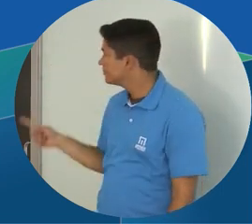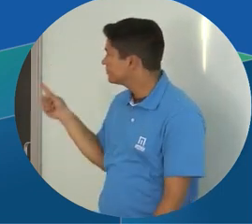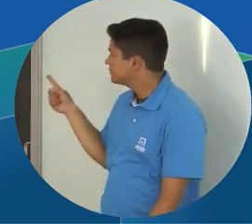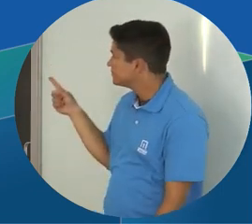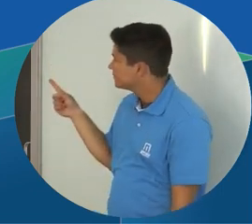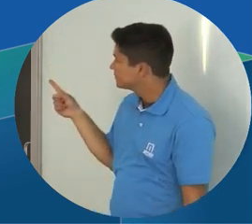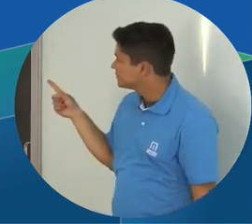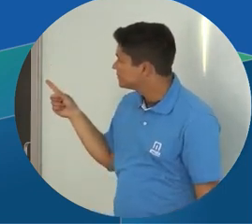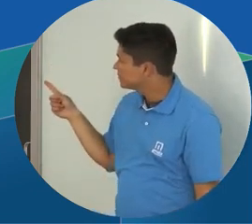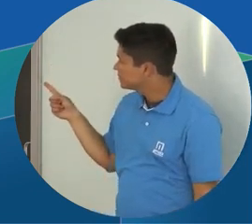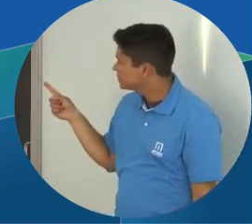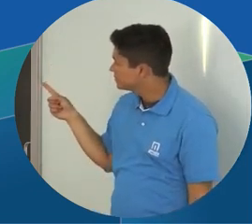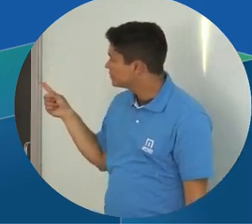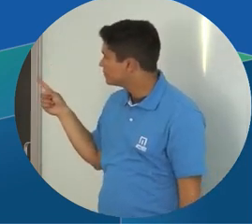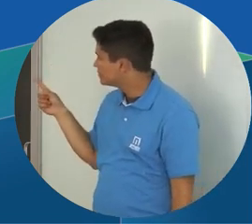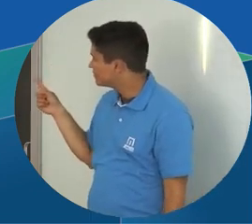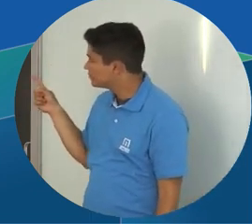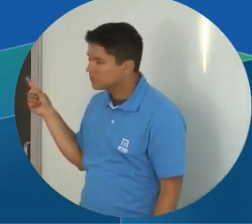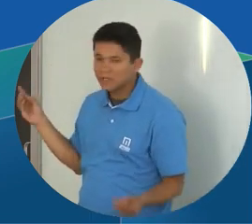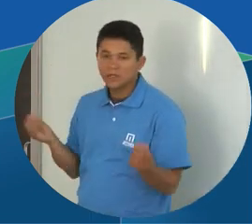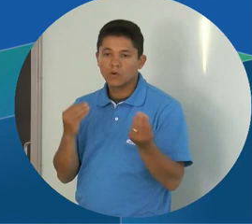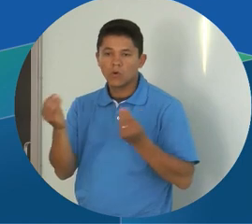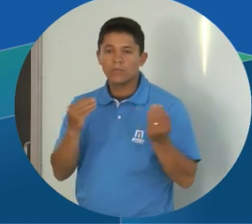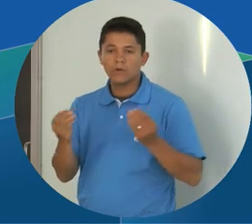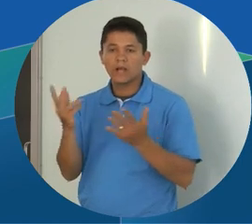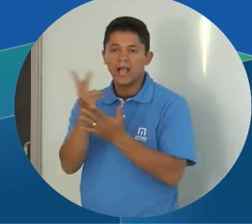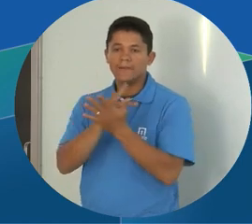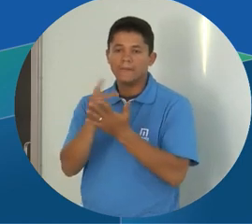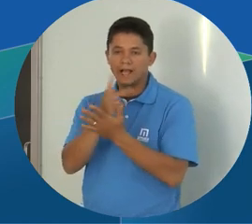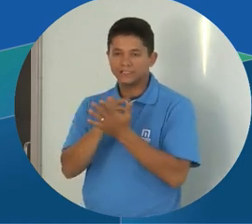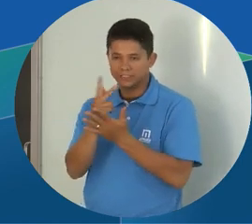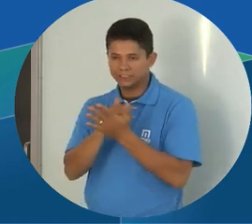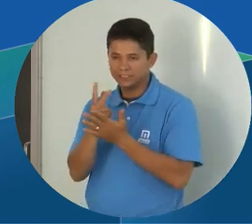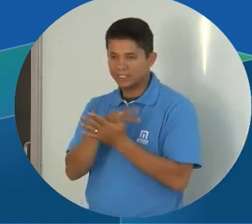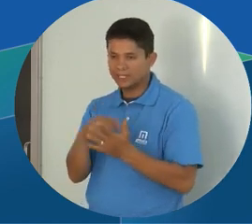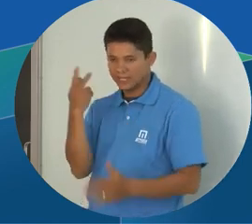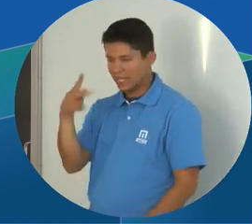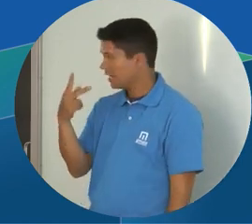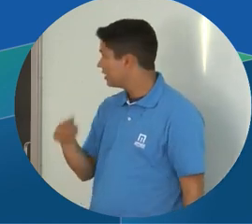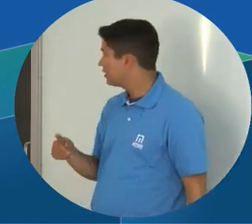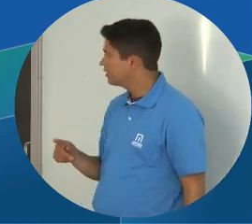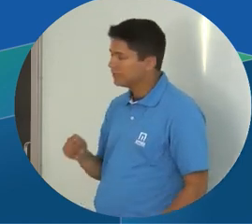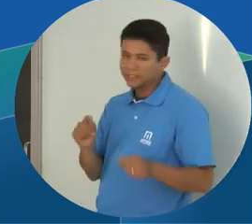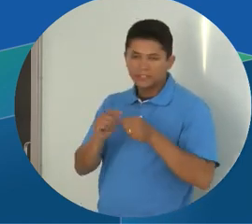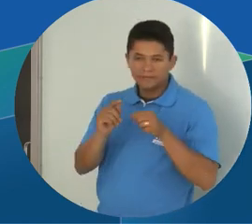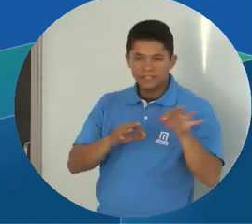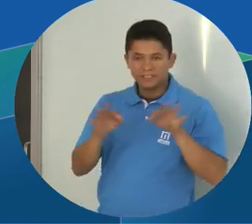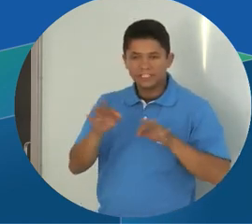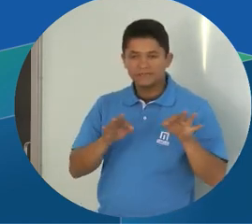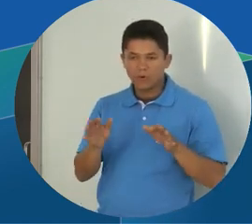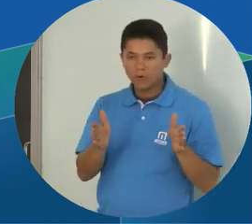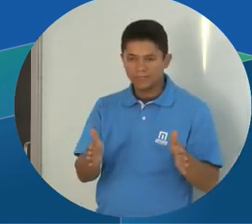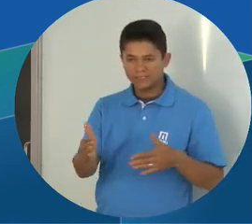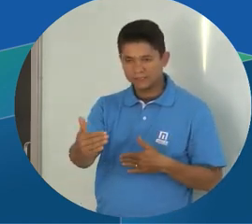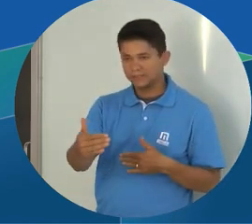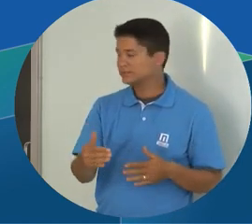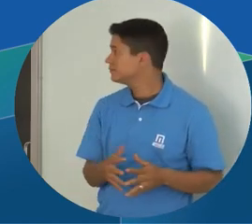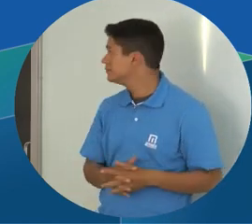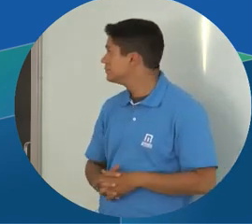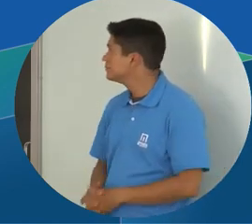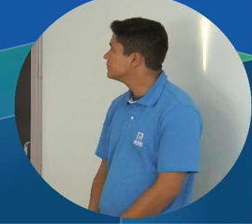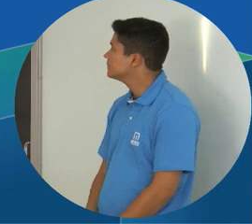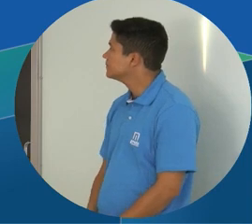como ele foi modelado, aqui são imagens do próprio desenho de formas que foi desenvolvido.